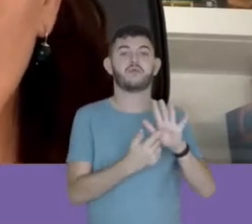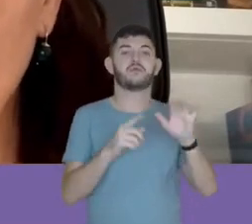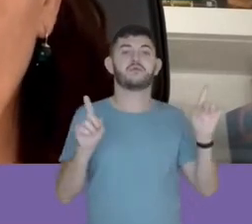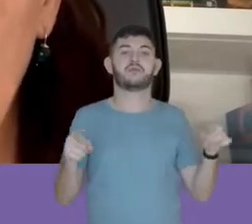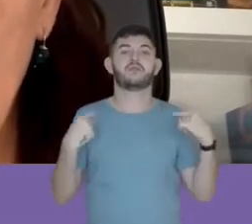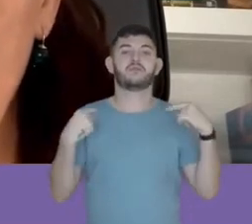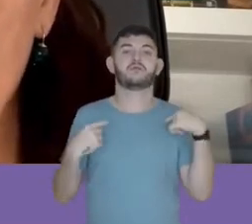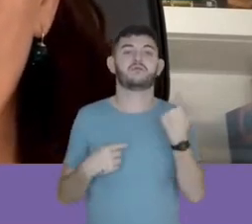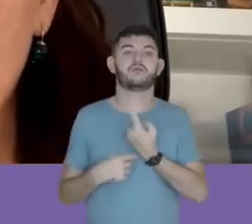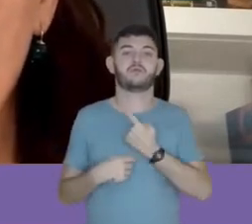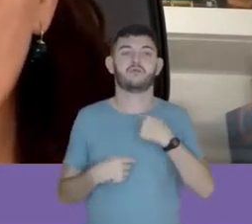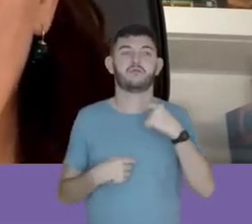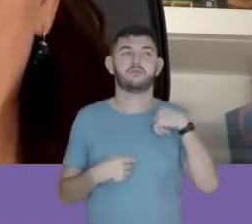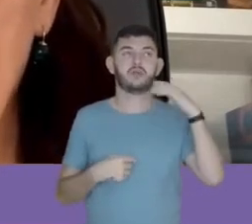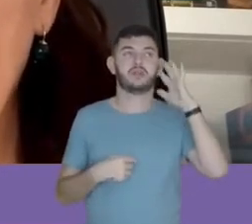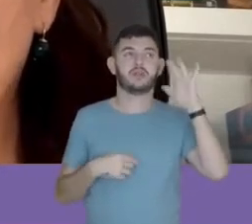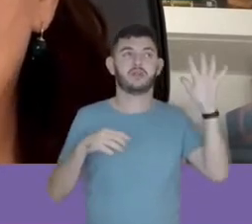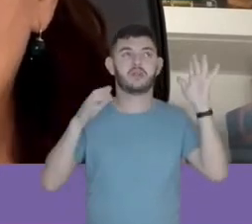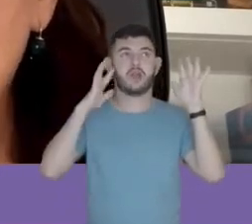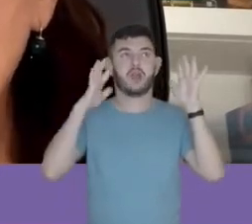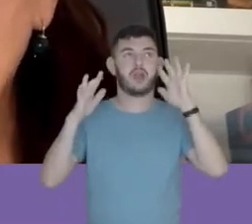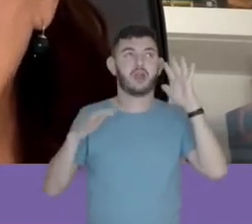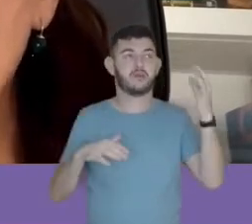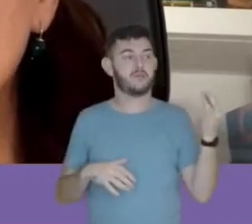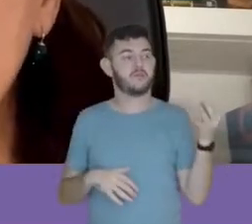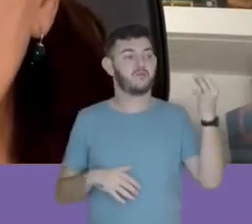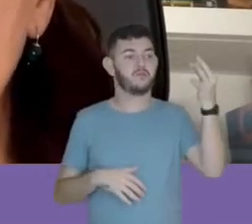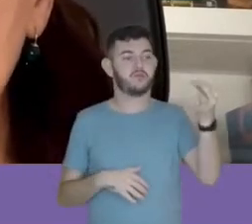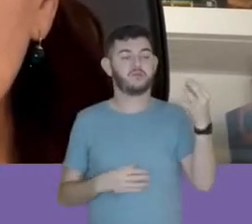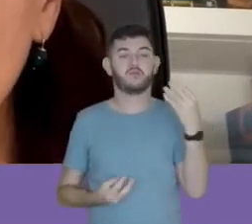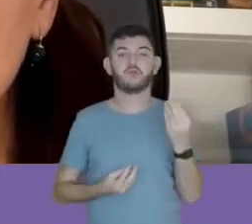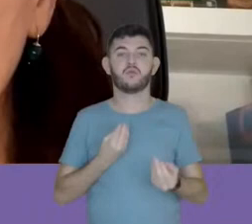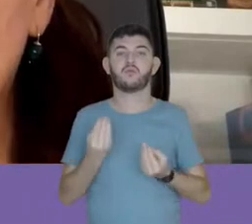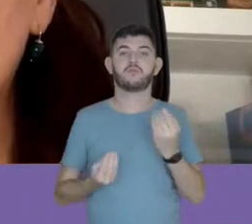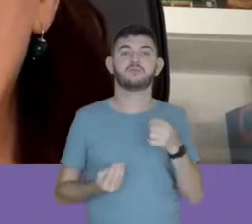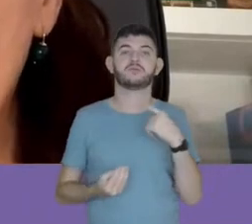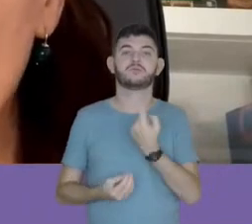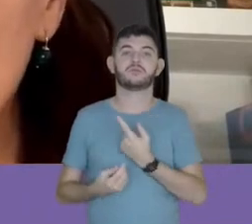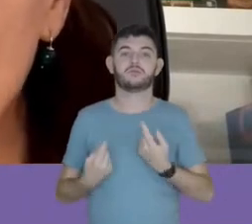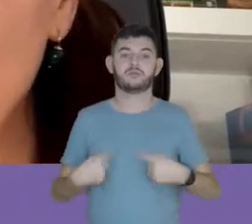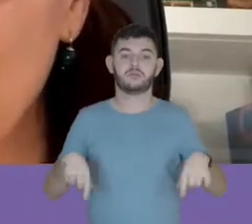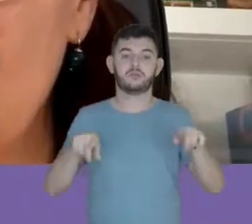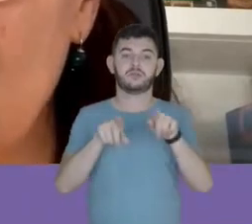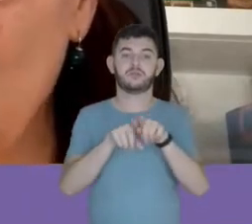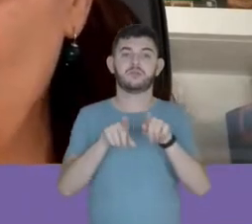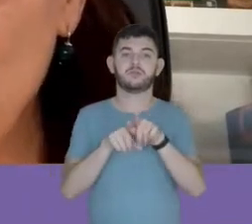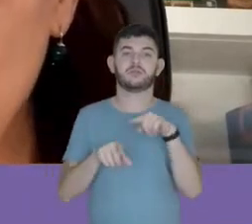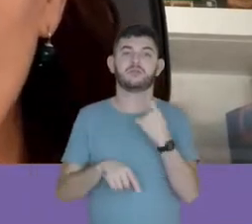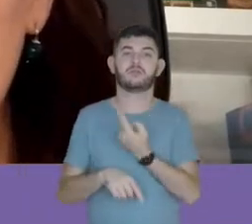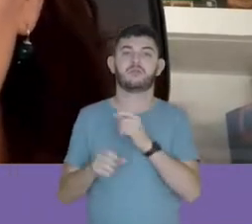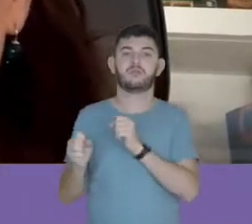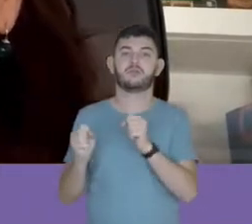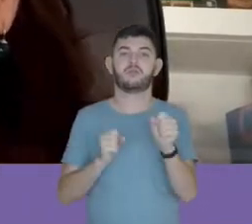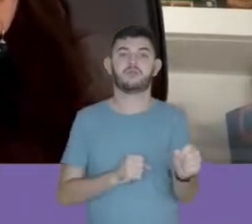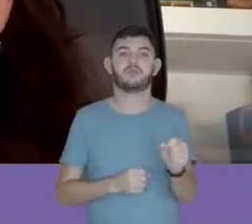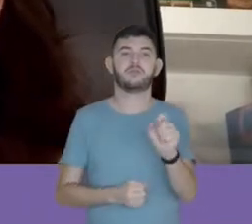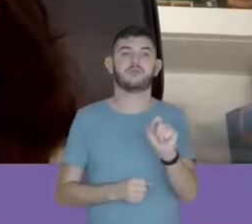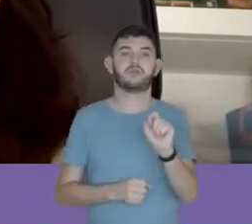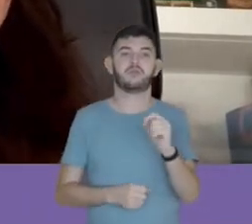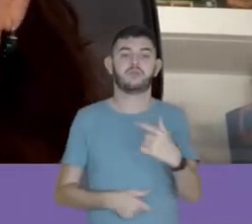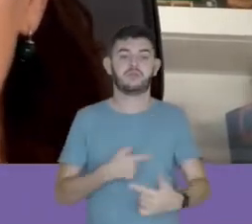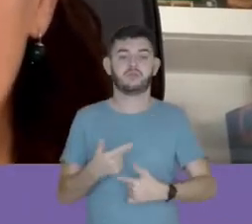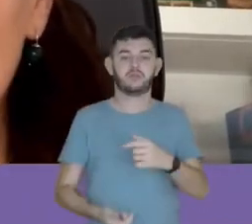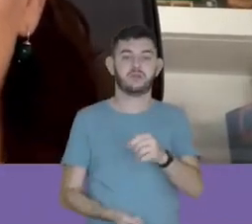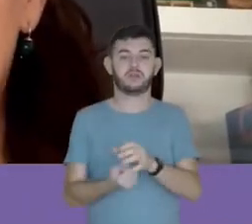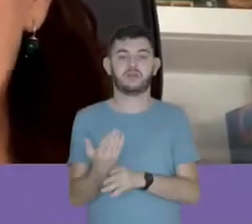no futuro, ou seja, como nós precisamos e podemos construir um